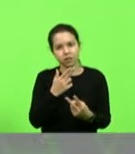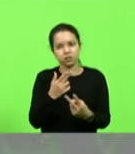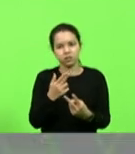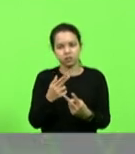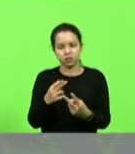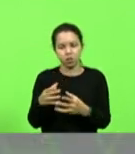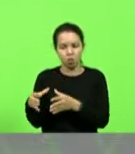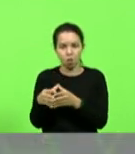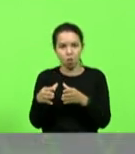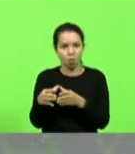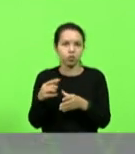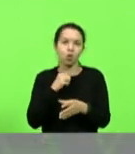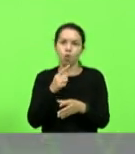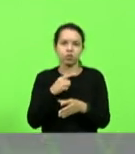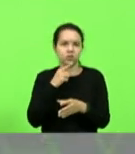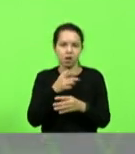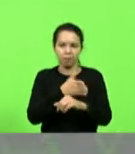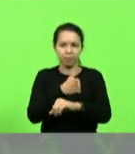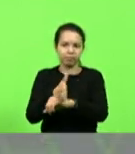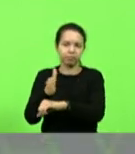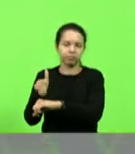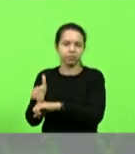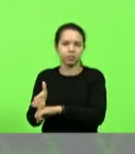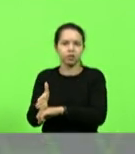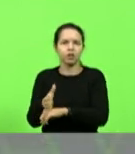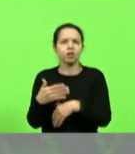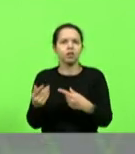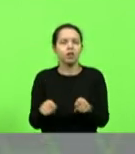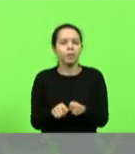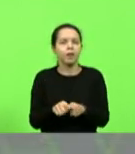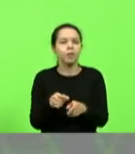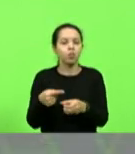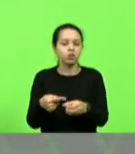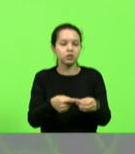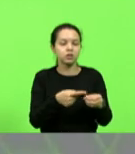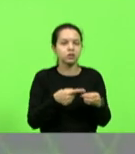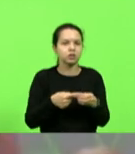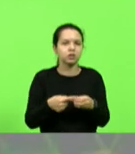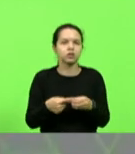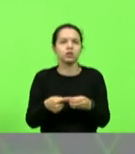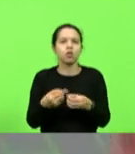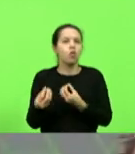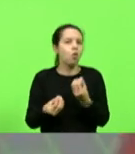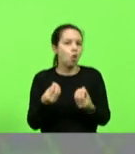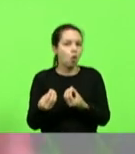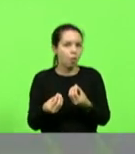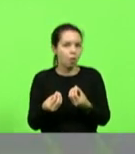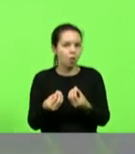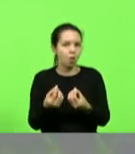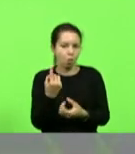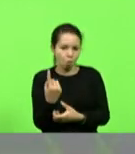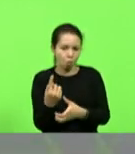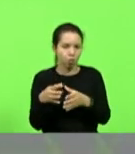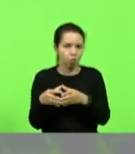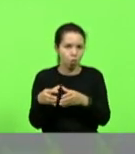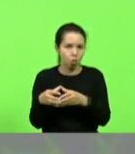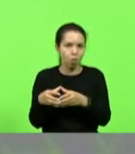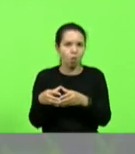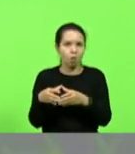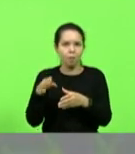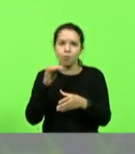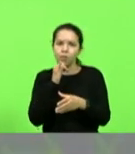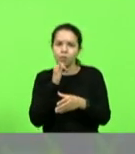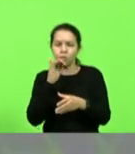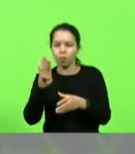de escolas. E nos municípios, em razão dos seus diferentes portes, né, não pode ser a mesma equipe para Blumenau que vai ser a